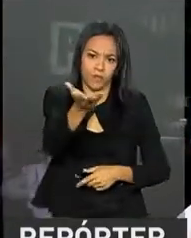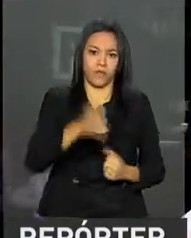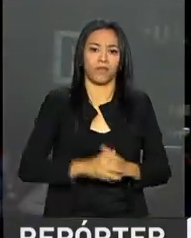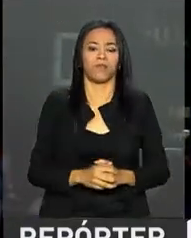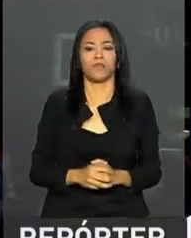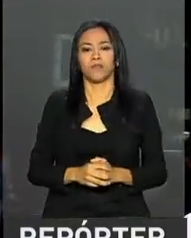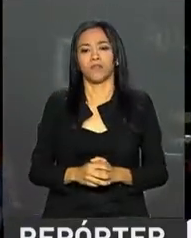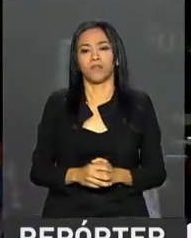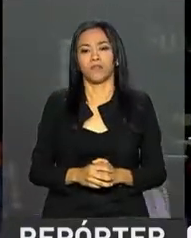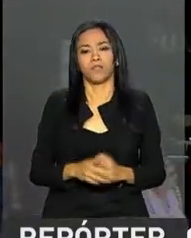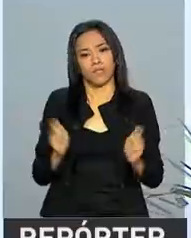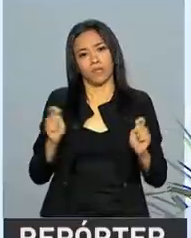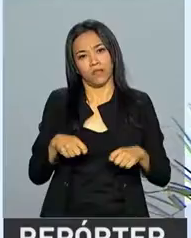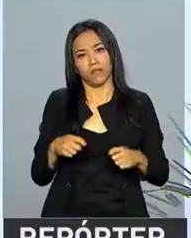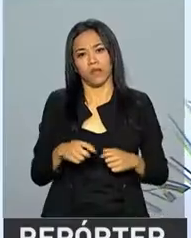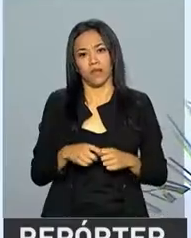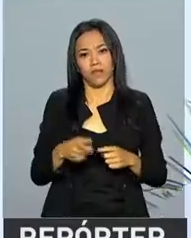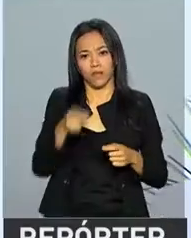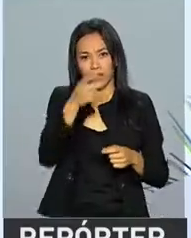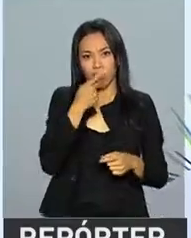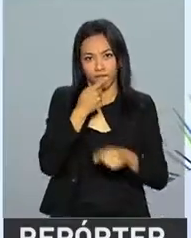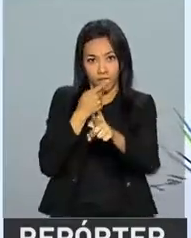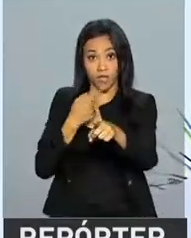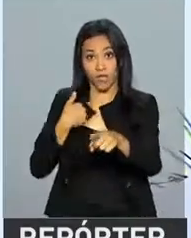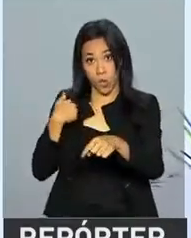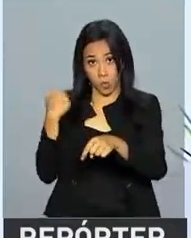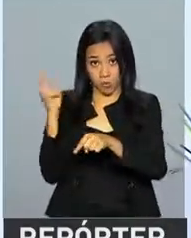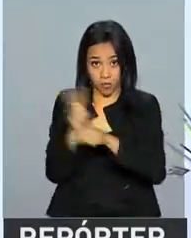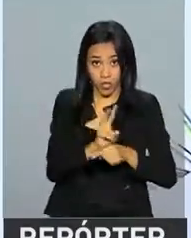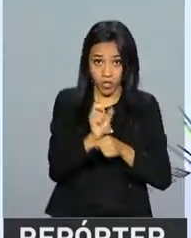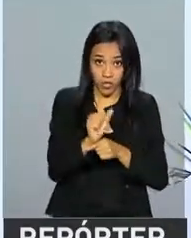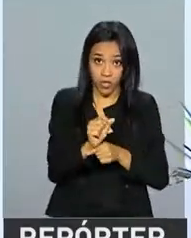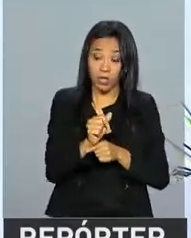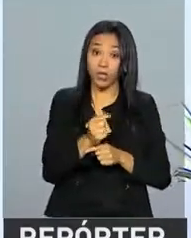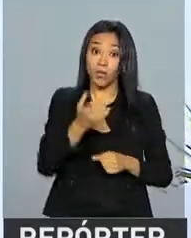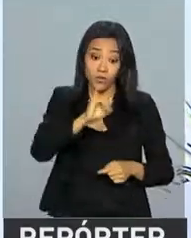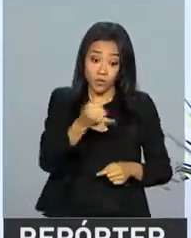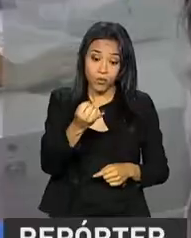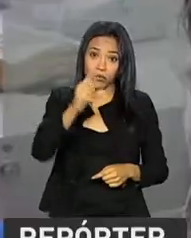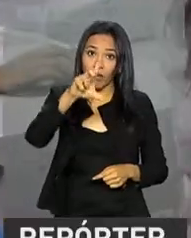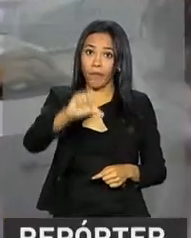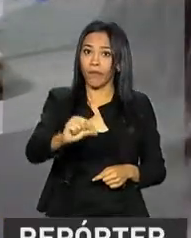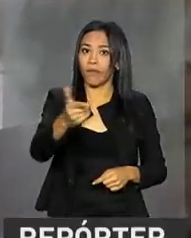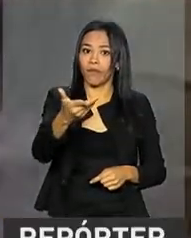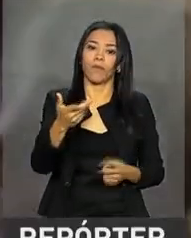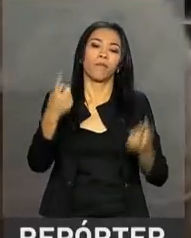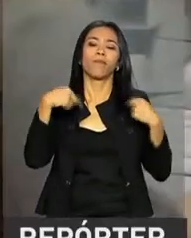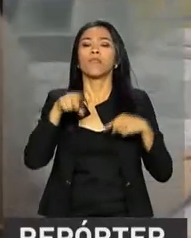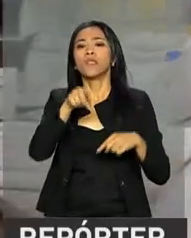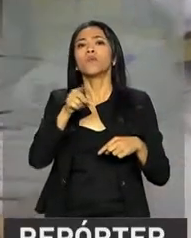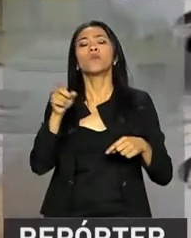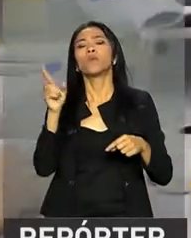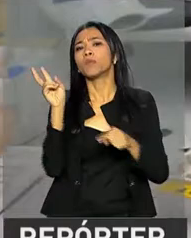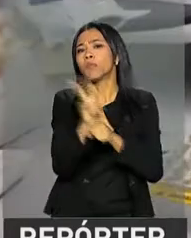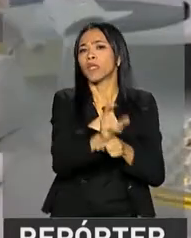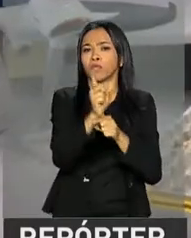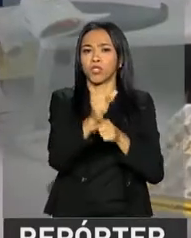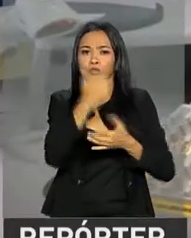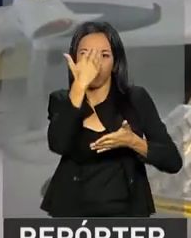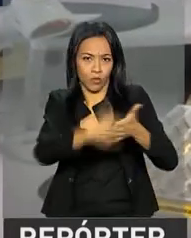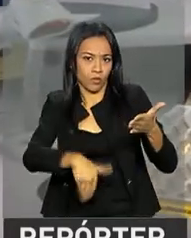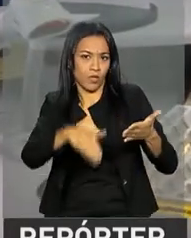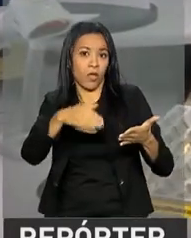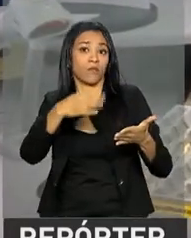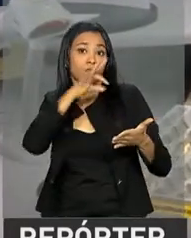foi apenas na época que eu tomei emprestado a juros mais baixos que tinha no consignado a prestações descontadas